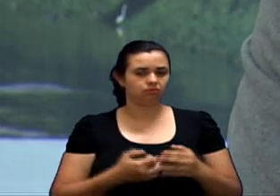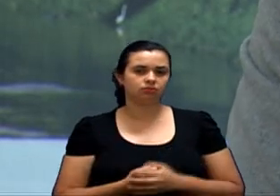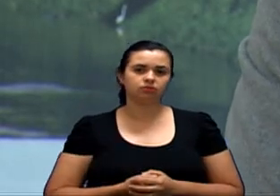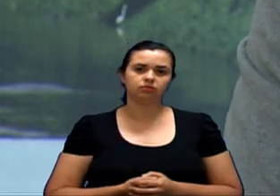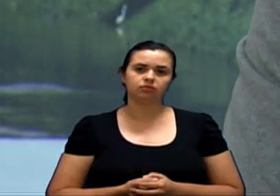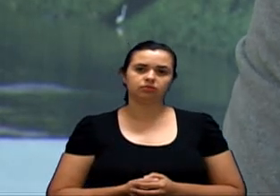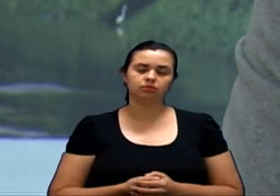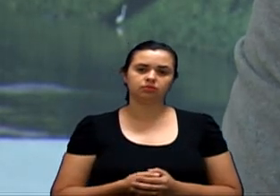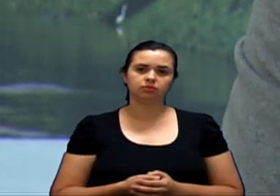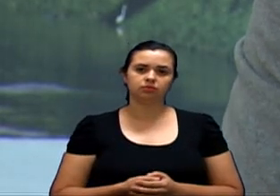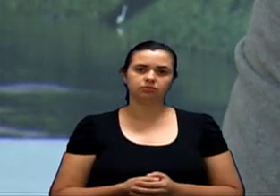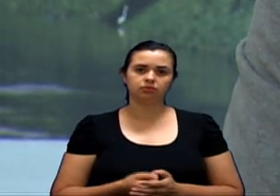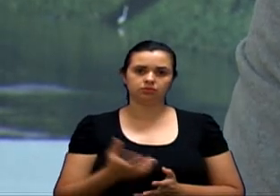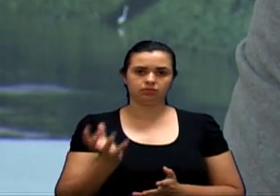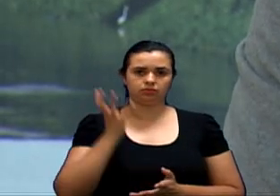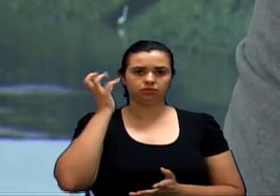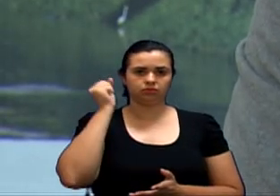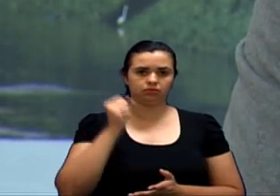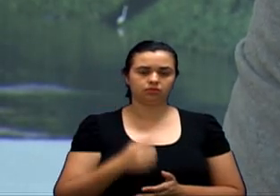a vereadora Fernanda.